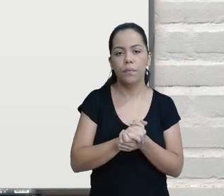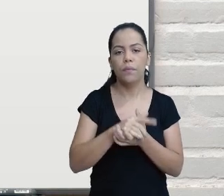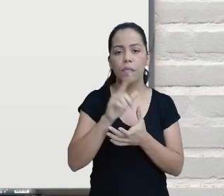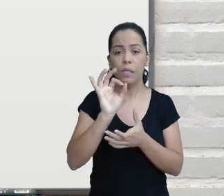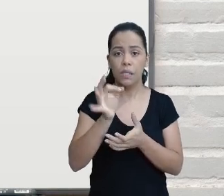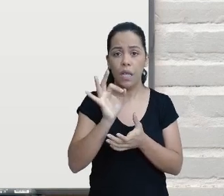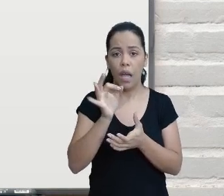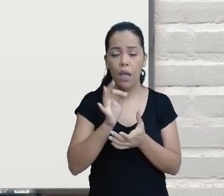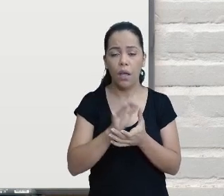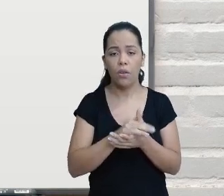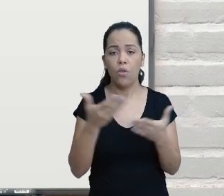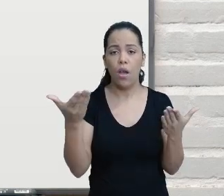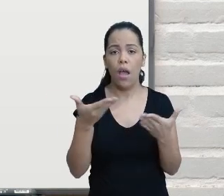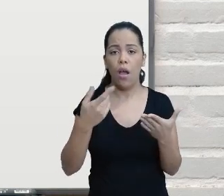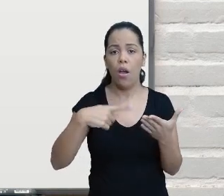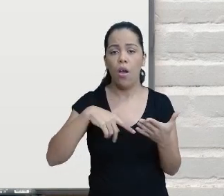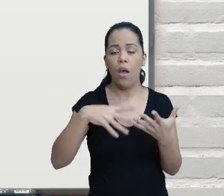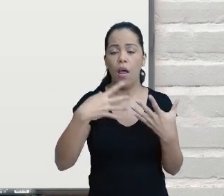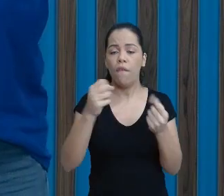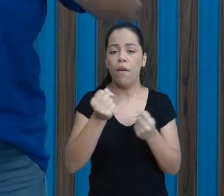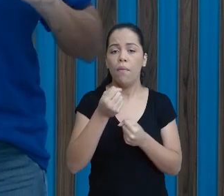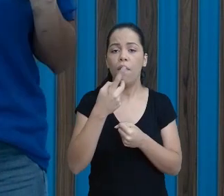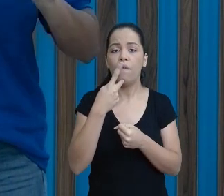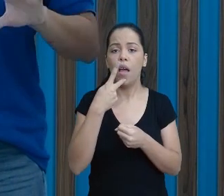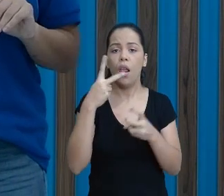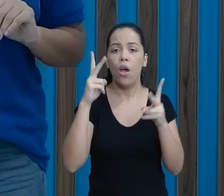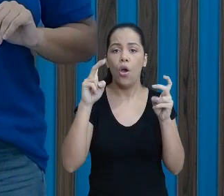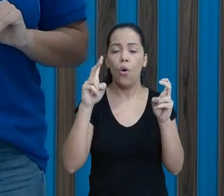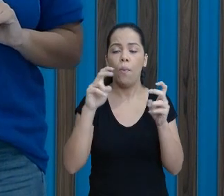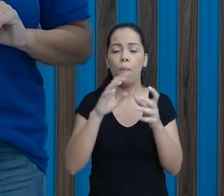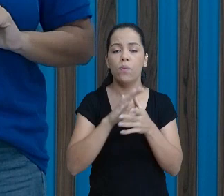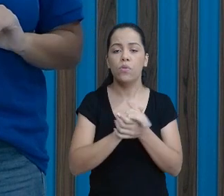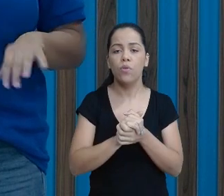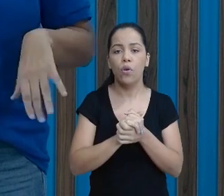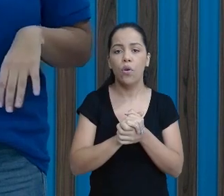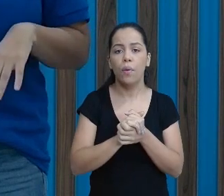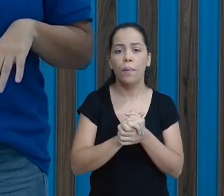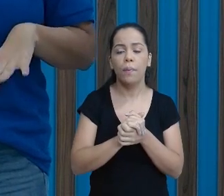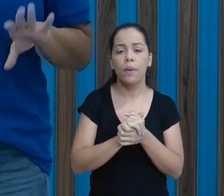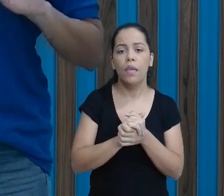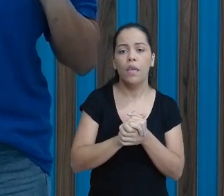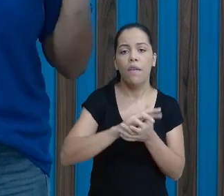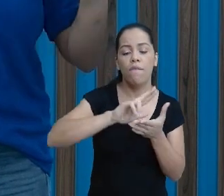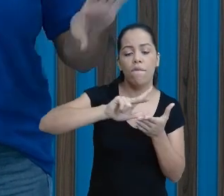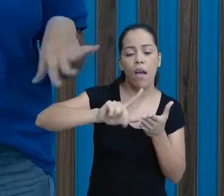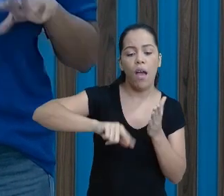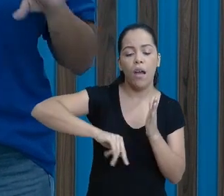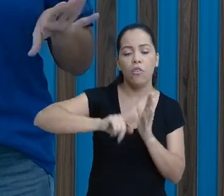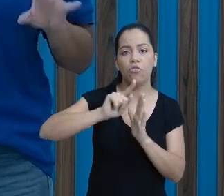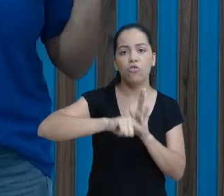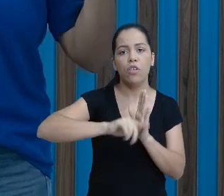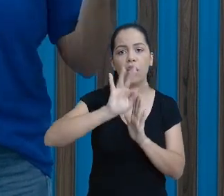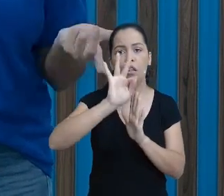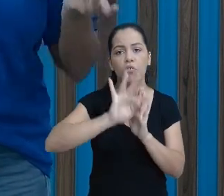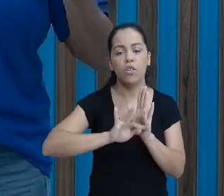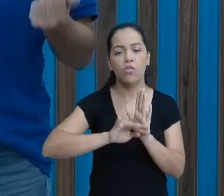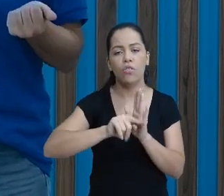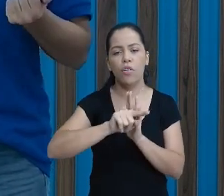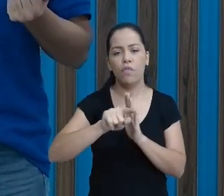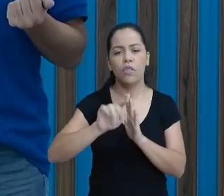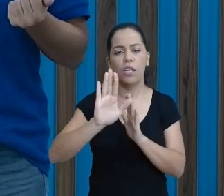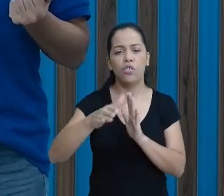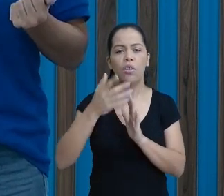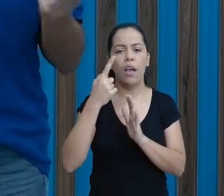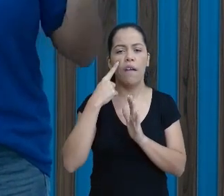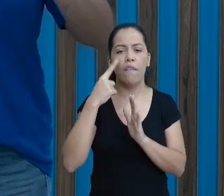Certo? E agora, vamos falar um pouquinho sobre agrupamentos textuais, que talvez vocês já tenham visto como tipos